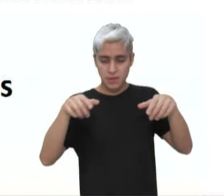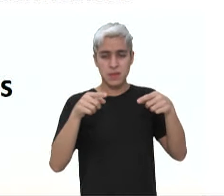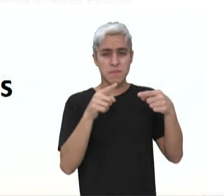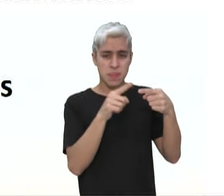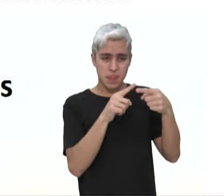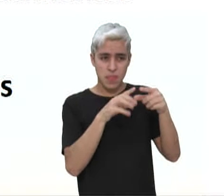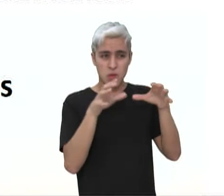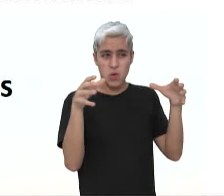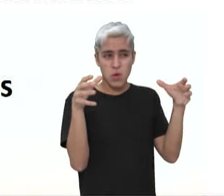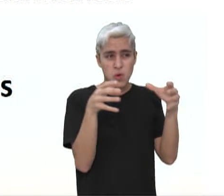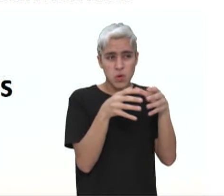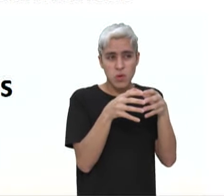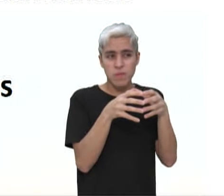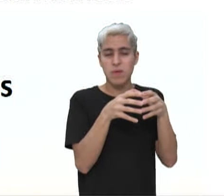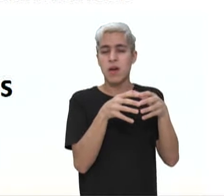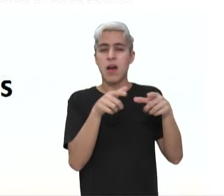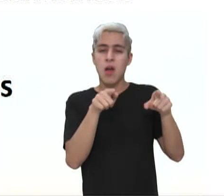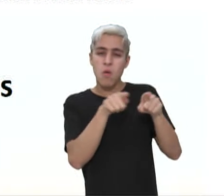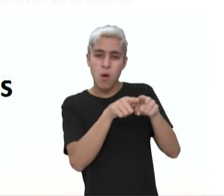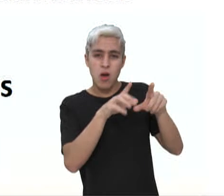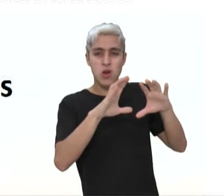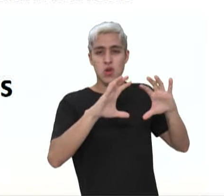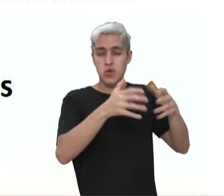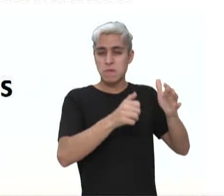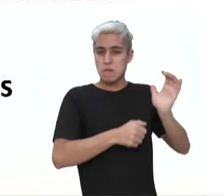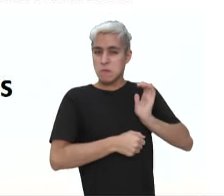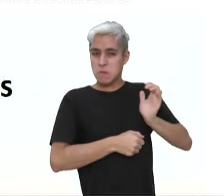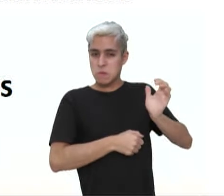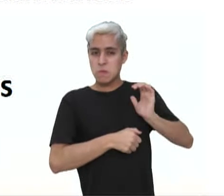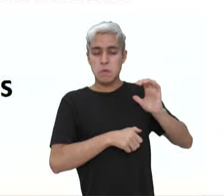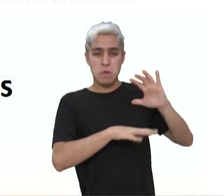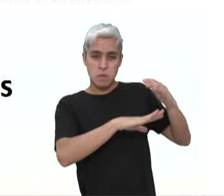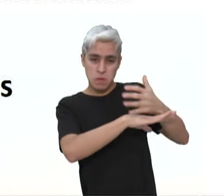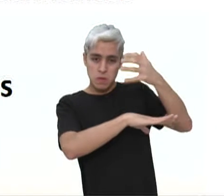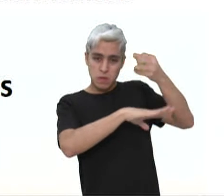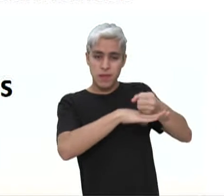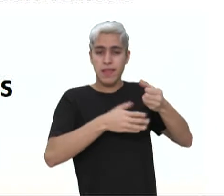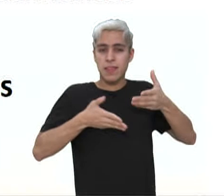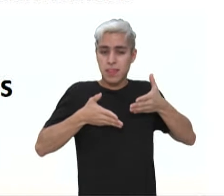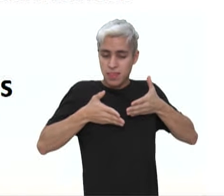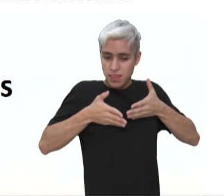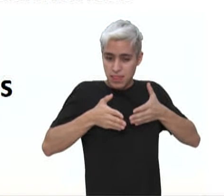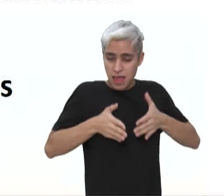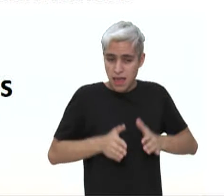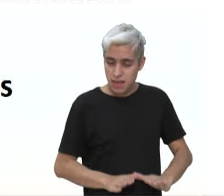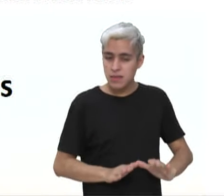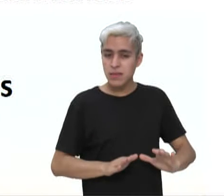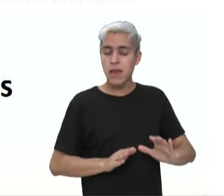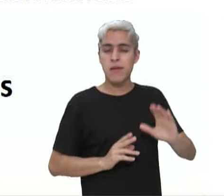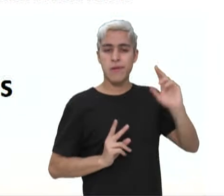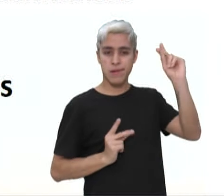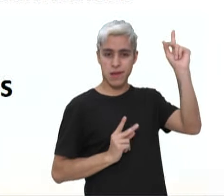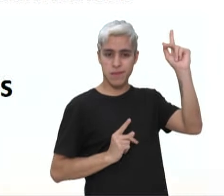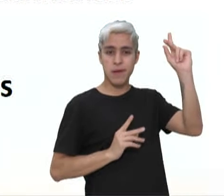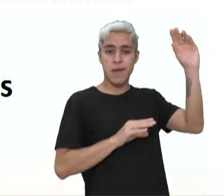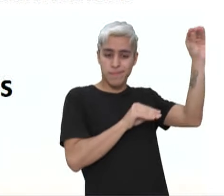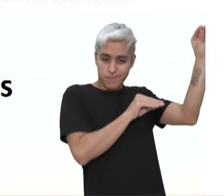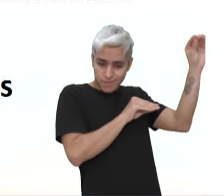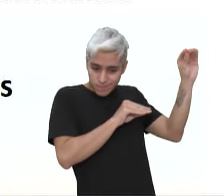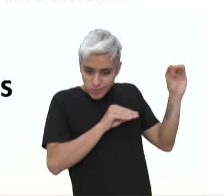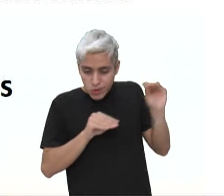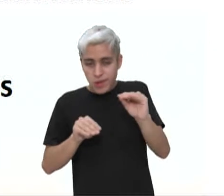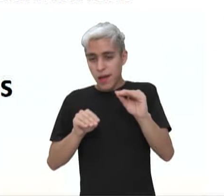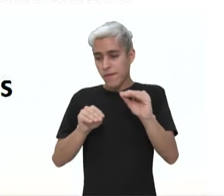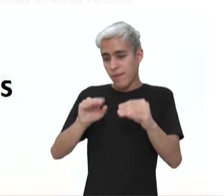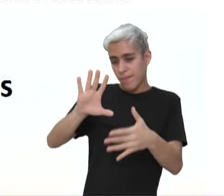chapetones, essa elite colonial, eles eram espanhóis nascidos na Espanha que vinham para a